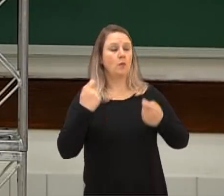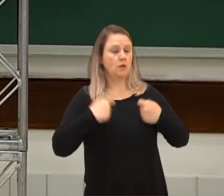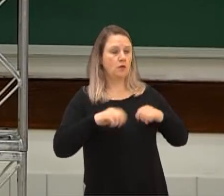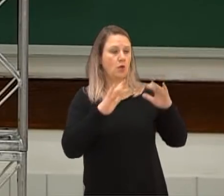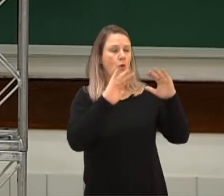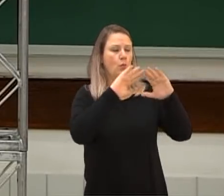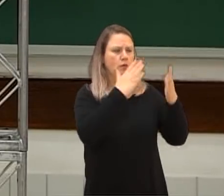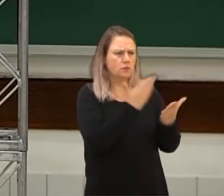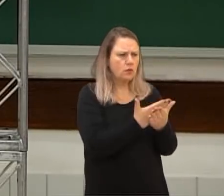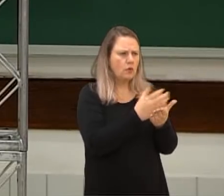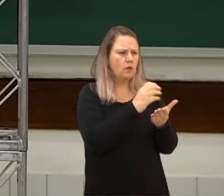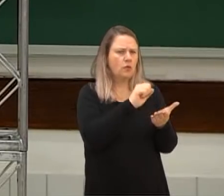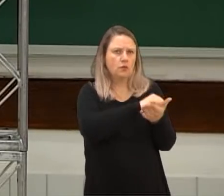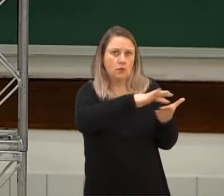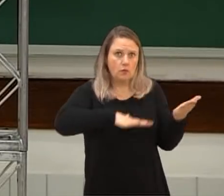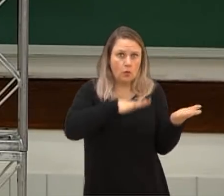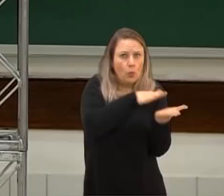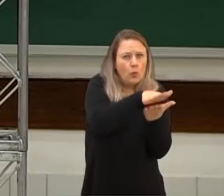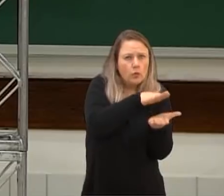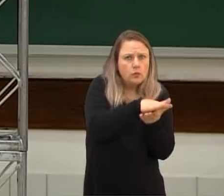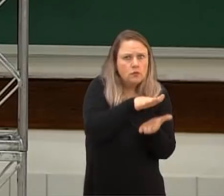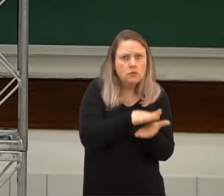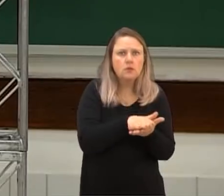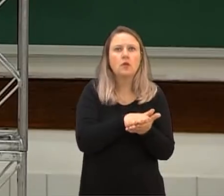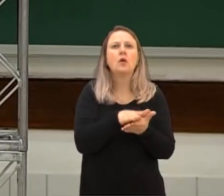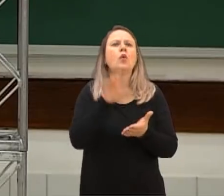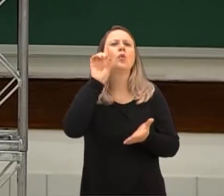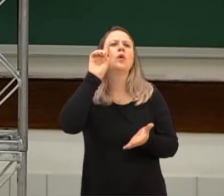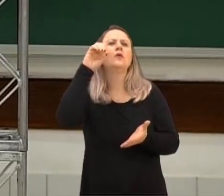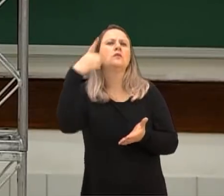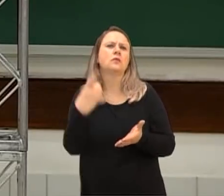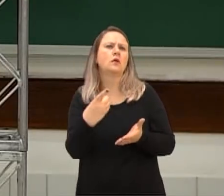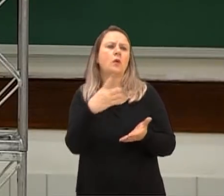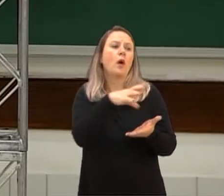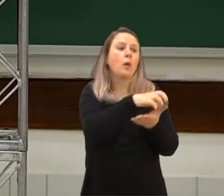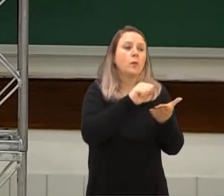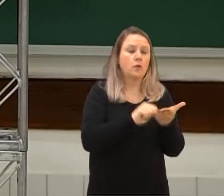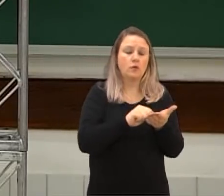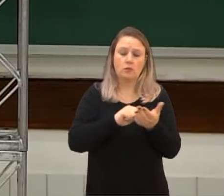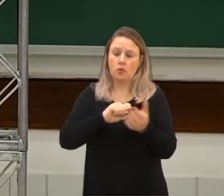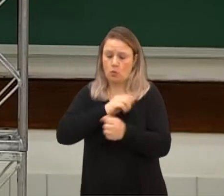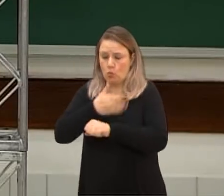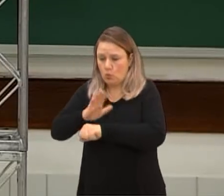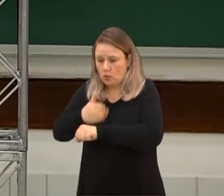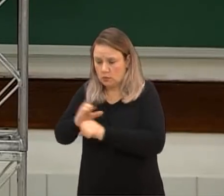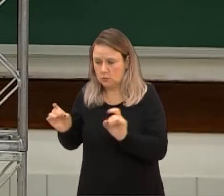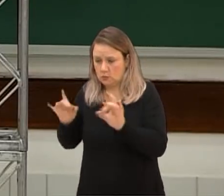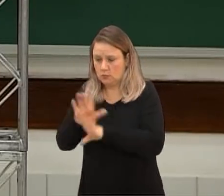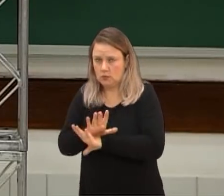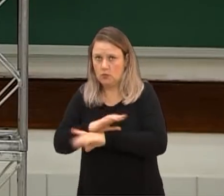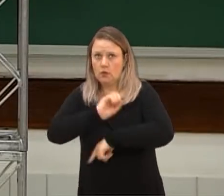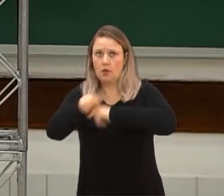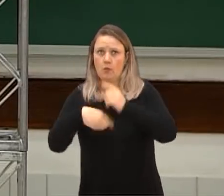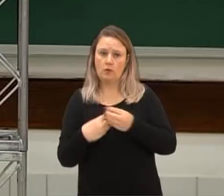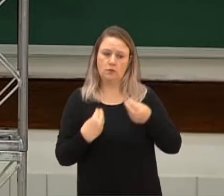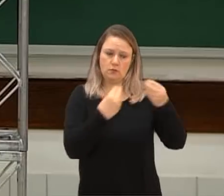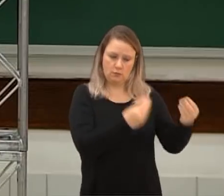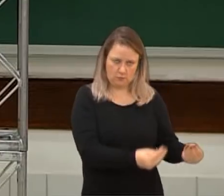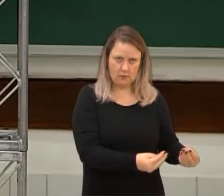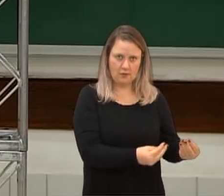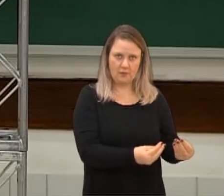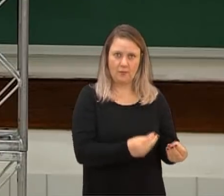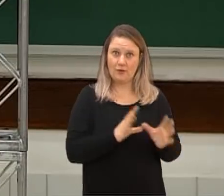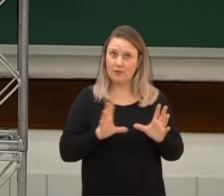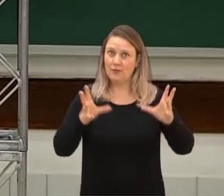com a coordenação, com a direção, quais serão as próximas datas para você retirar e devolver as atividades que você já tem. Para todos